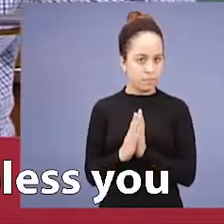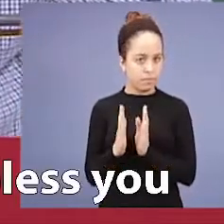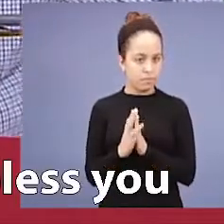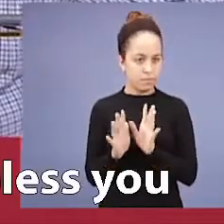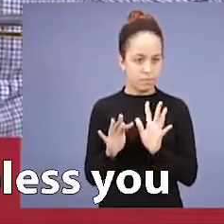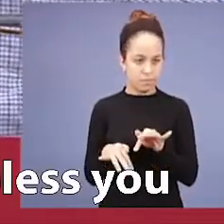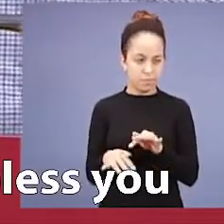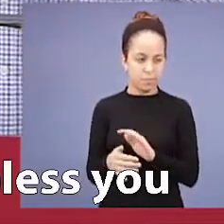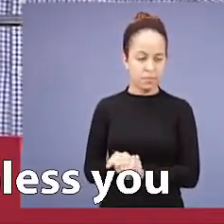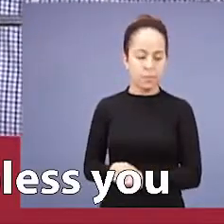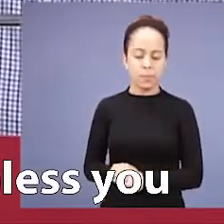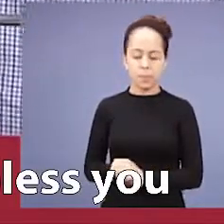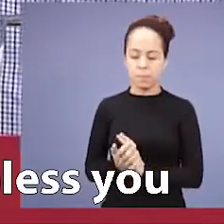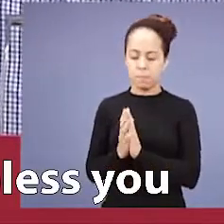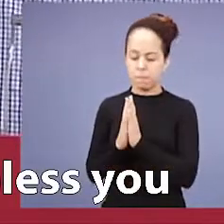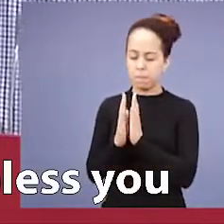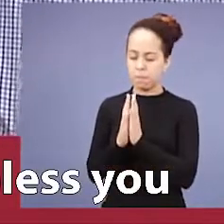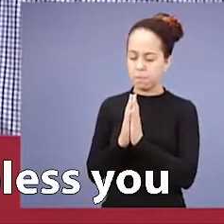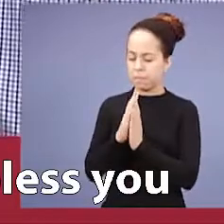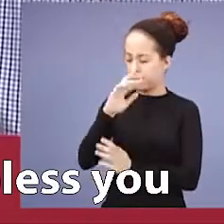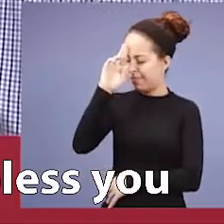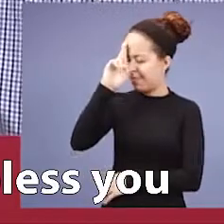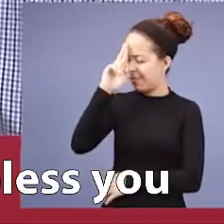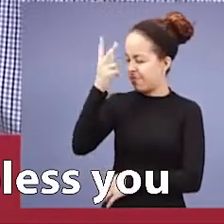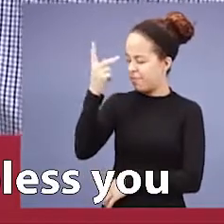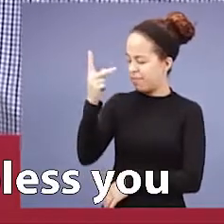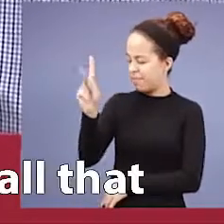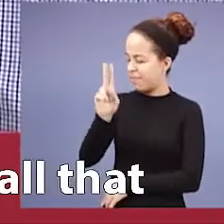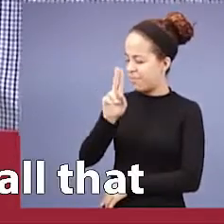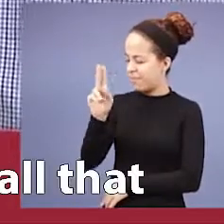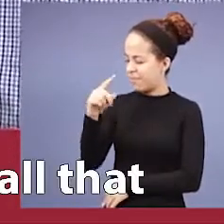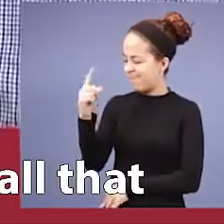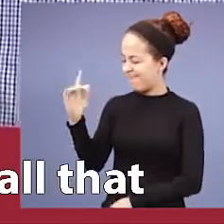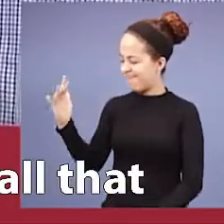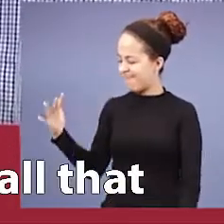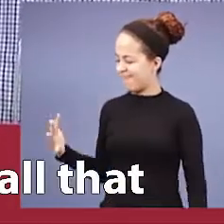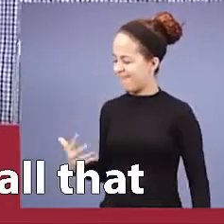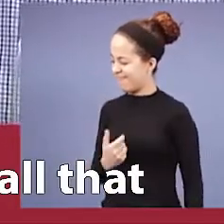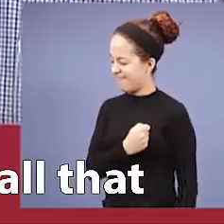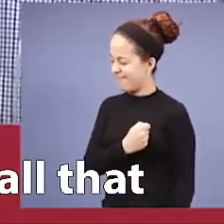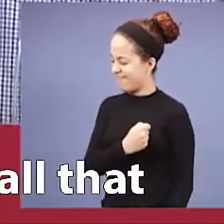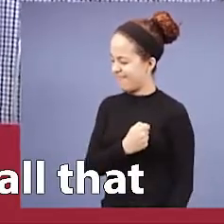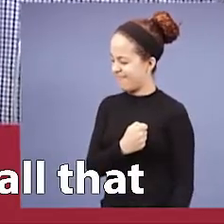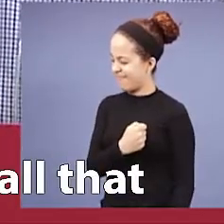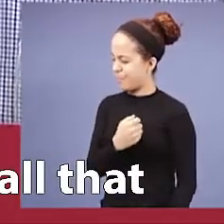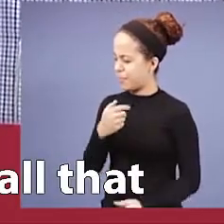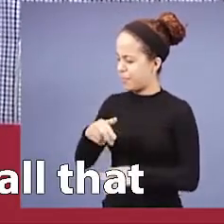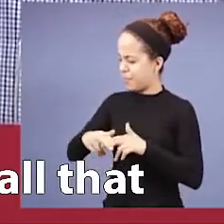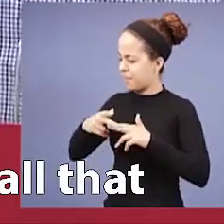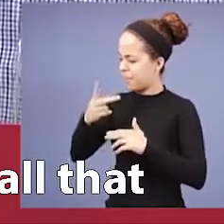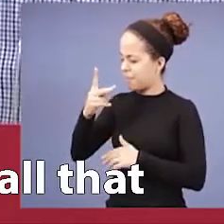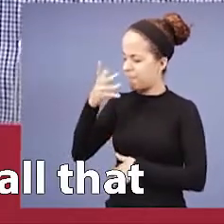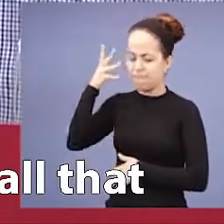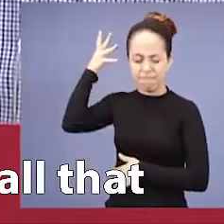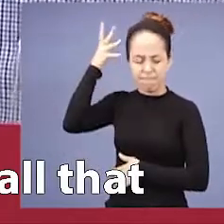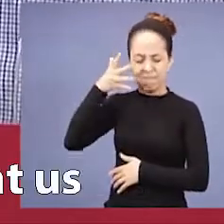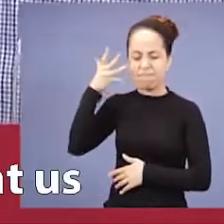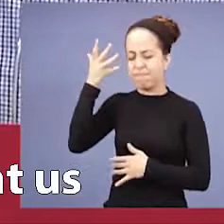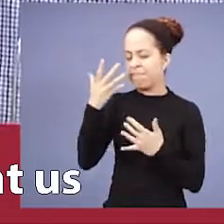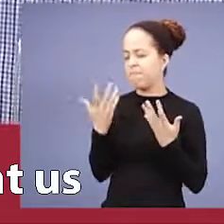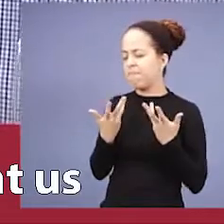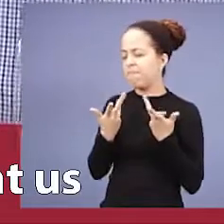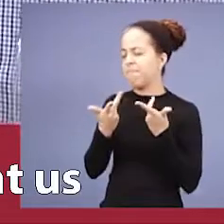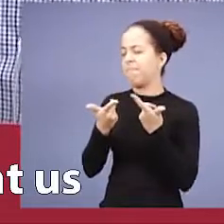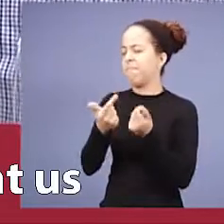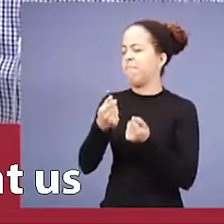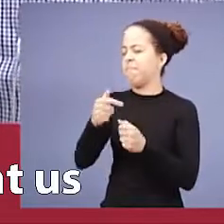adoramos senhor o teu nome nem de b dizemos pela riqueza da tua palavra nem tudo aquilo